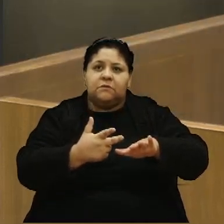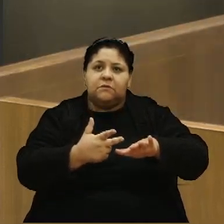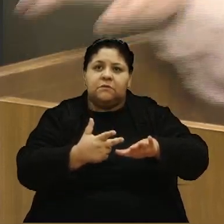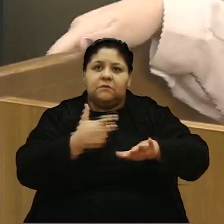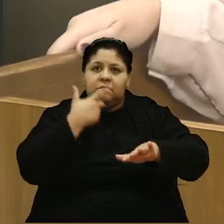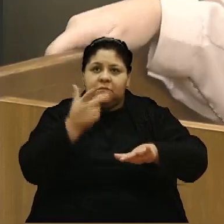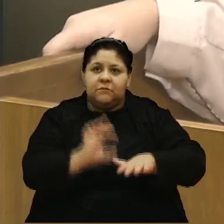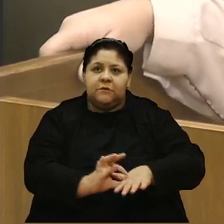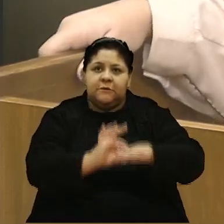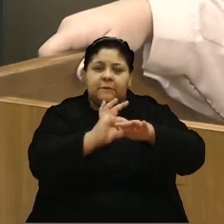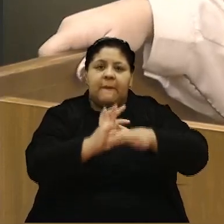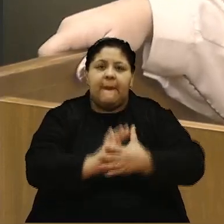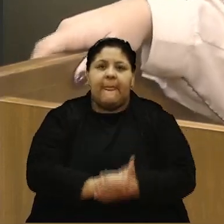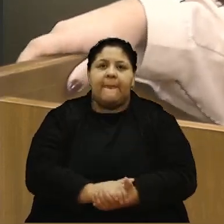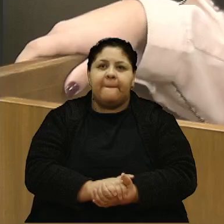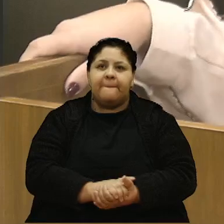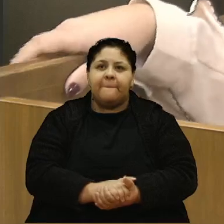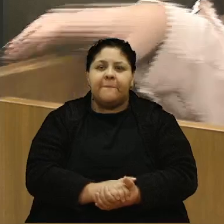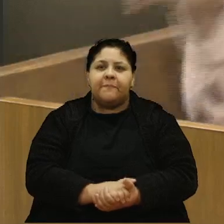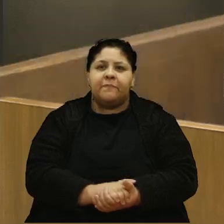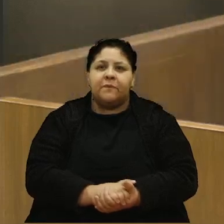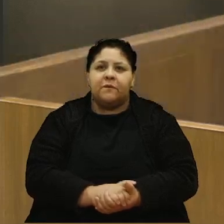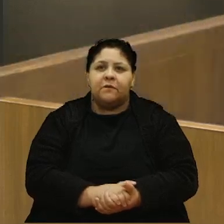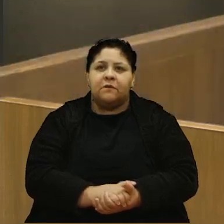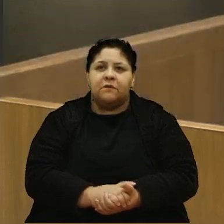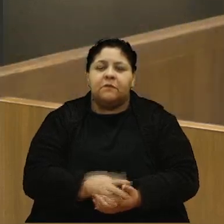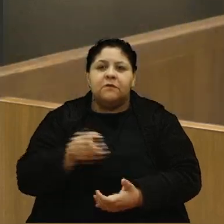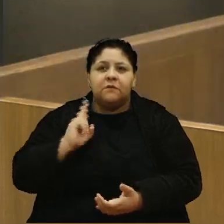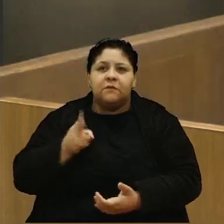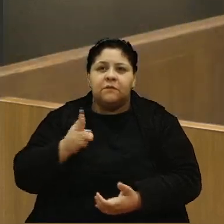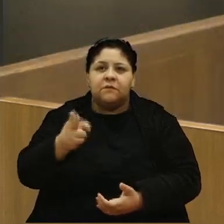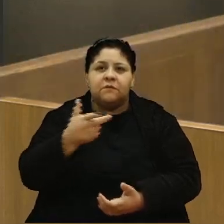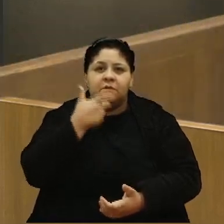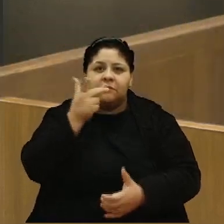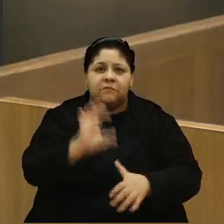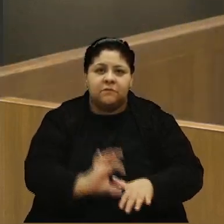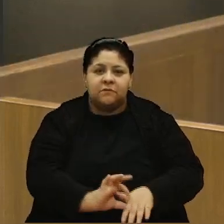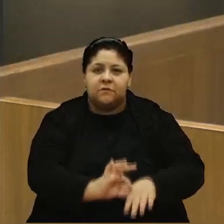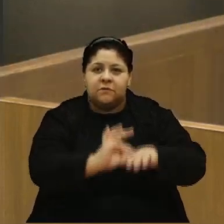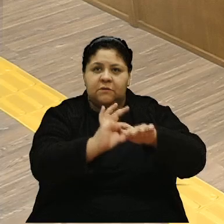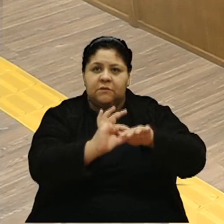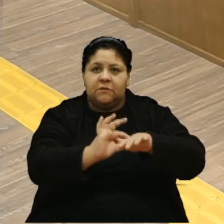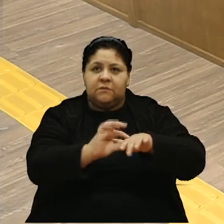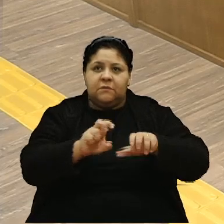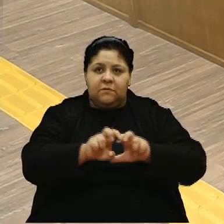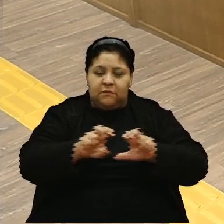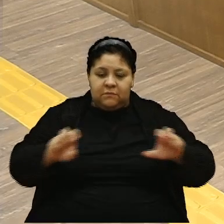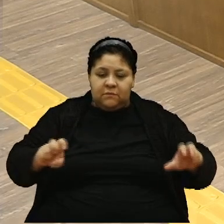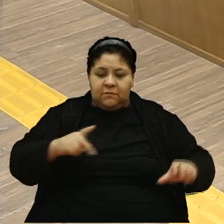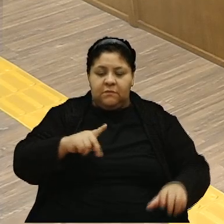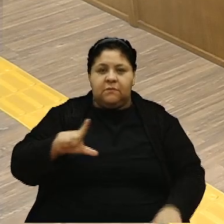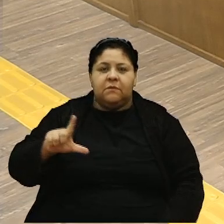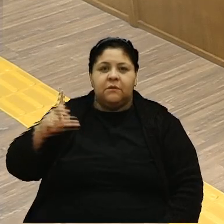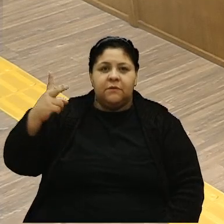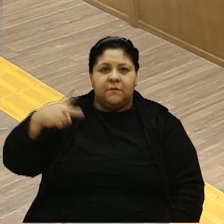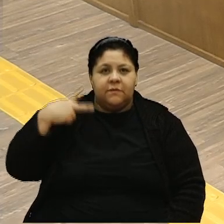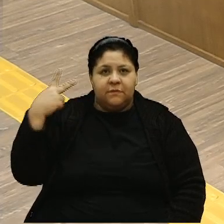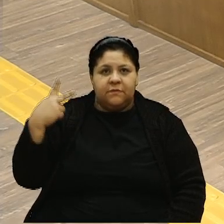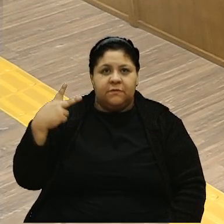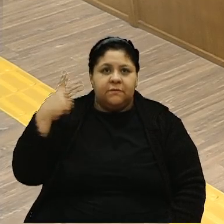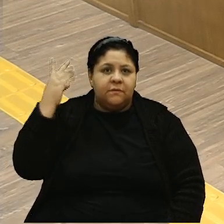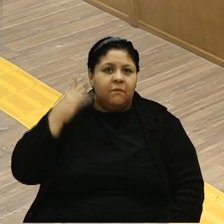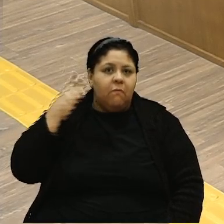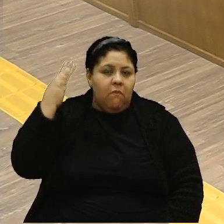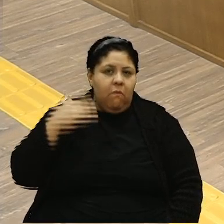declaração de líder. Declaração de líder do PL. Segue em declaração de líder pela bancada do PL, vereadora Daiane